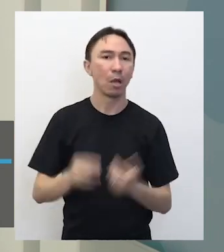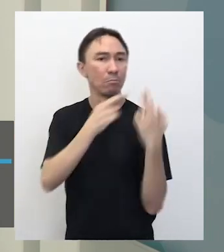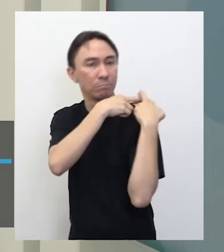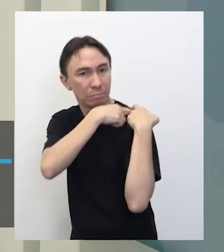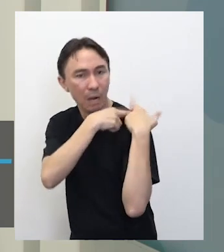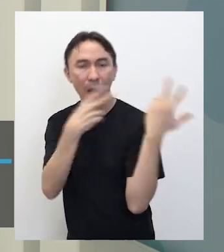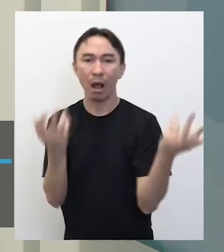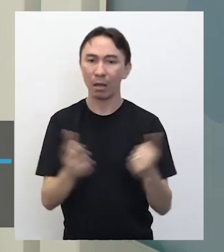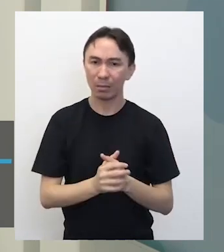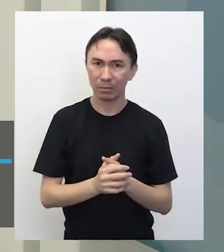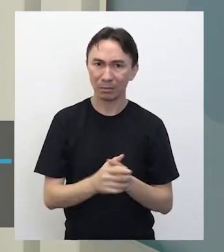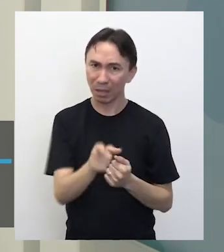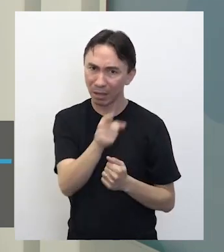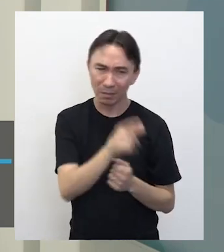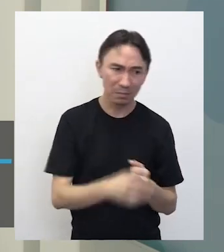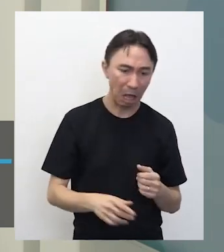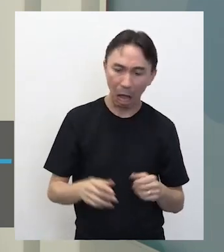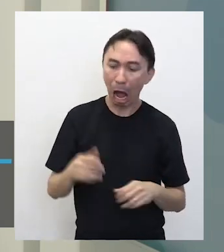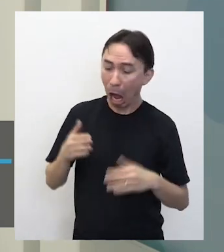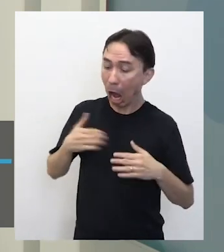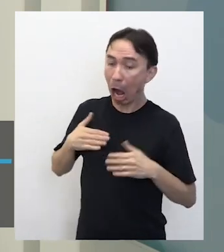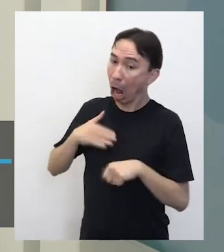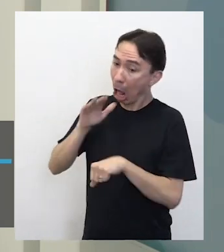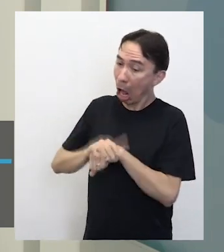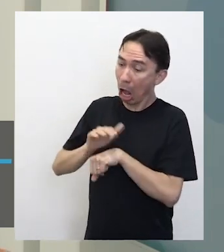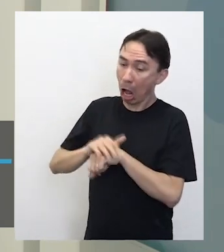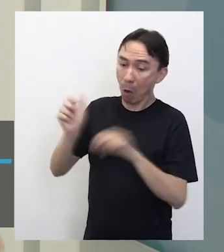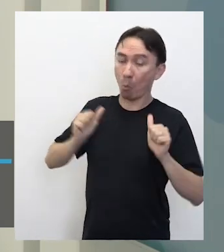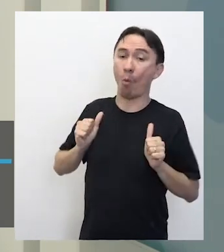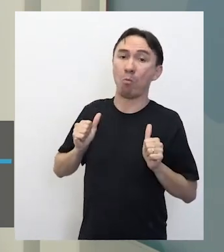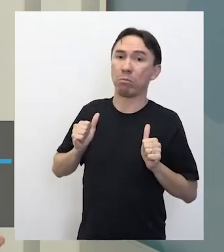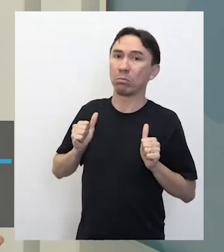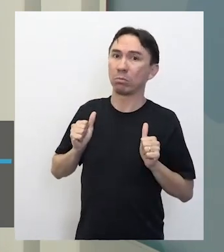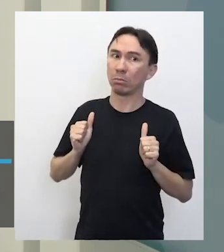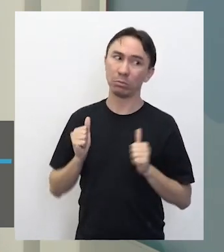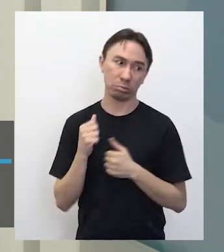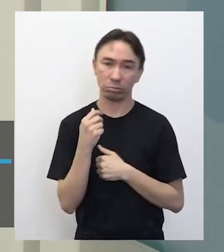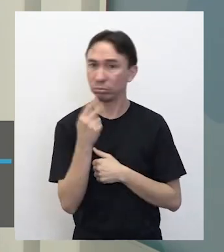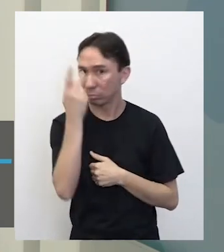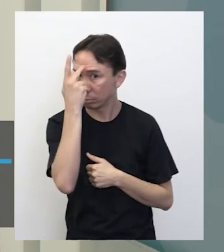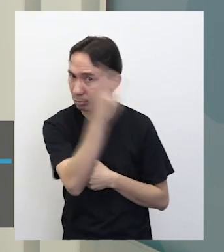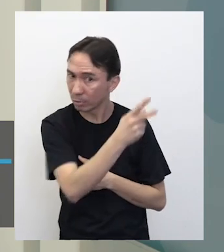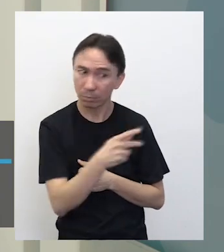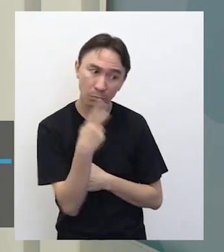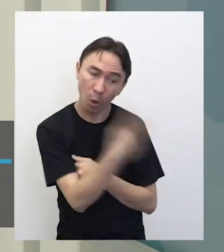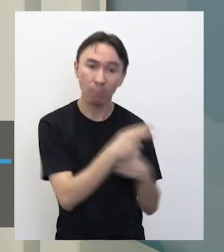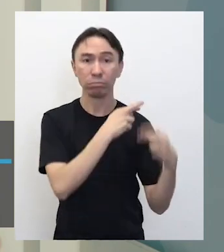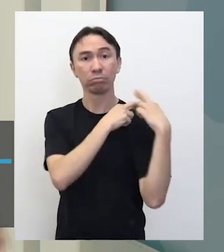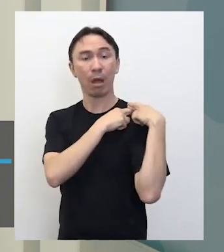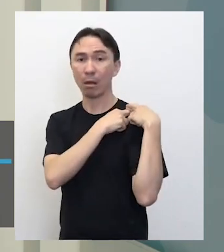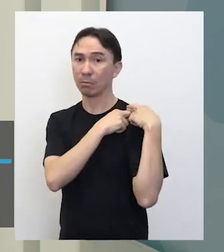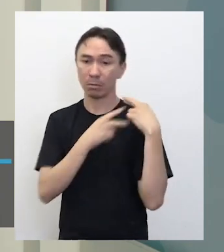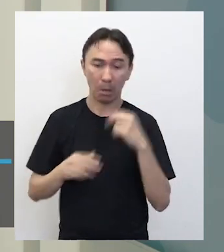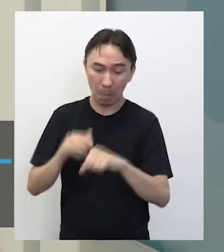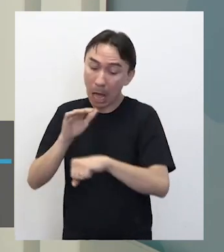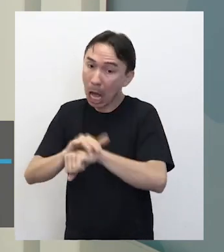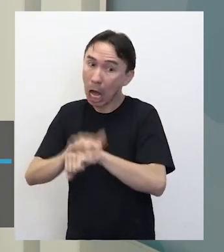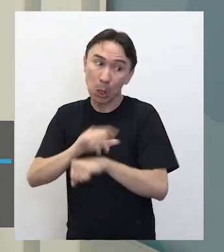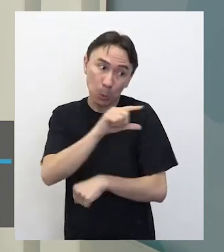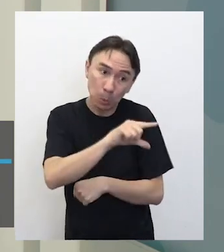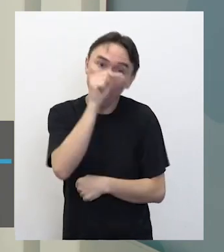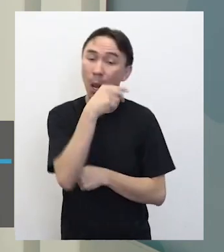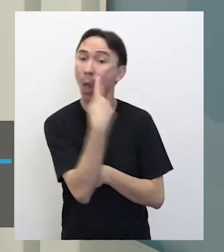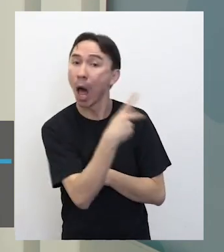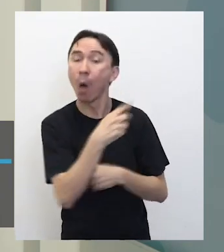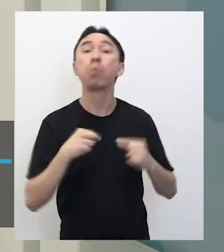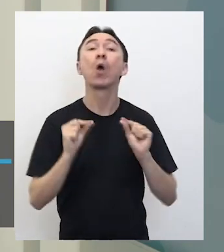não vou fazer nada. Você é responsável. Ao se abster, não escolher, você já escolheu, né? Qual é a sua escolha? Não fazer nada. E você é